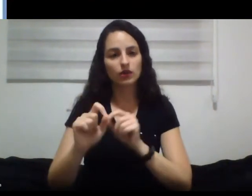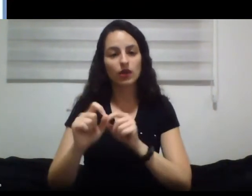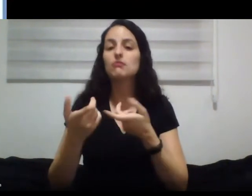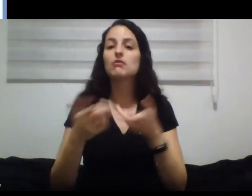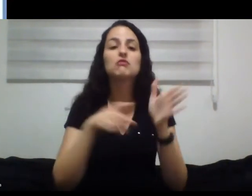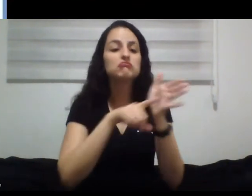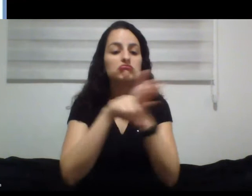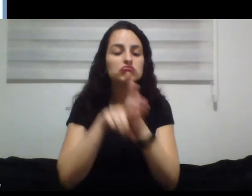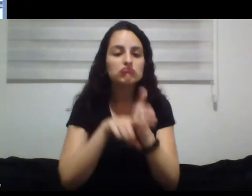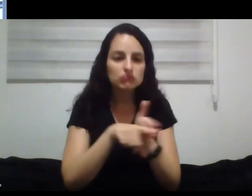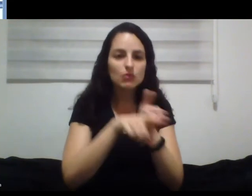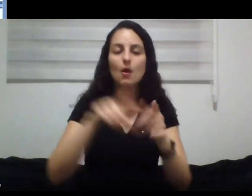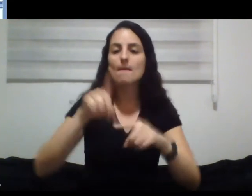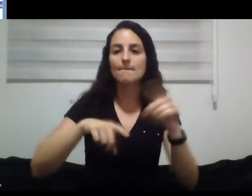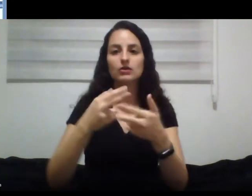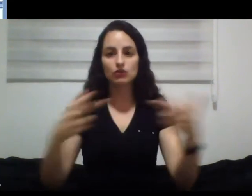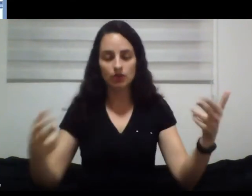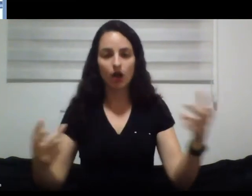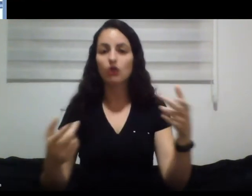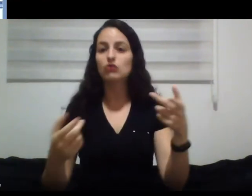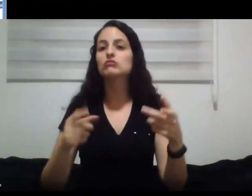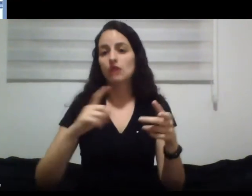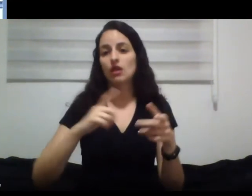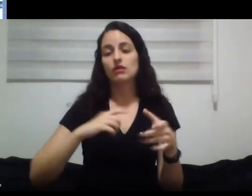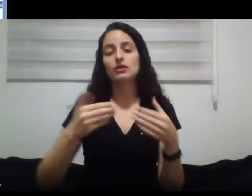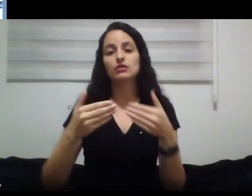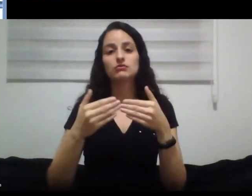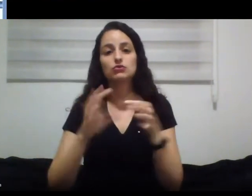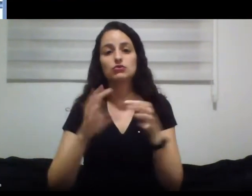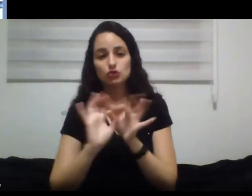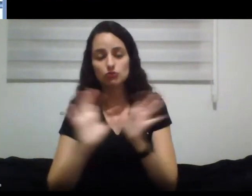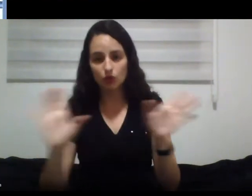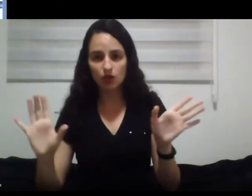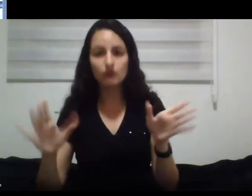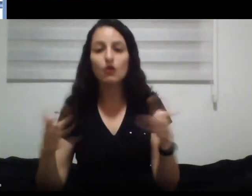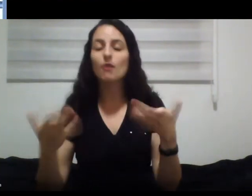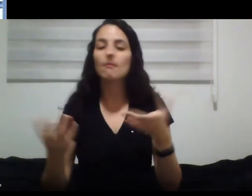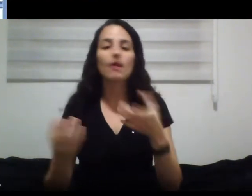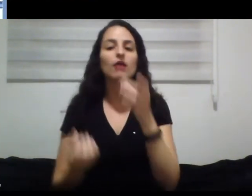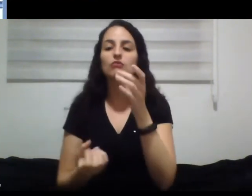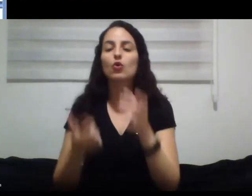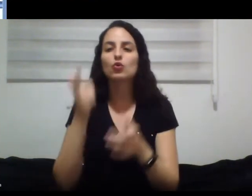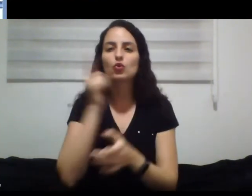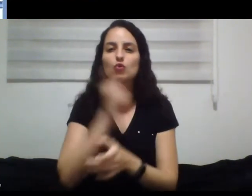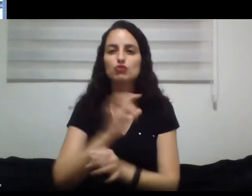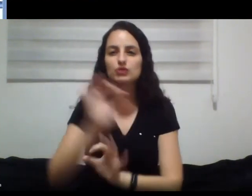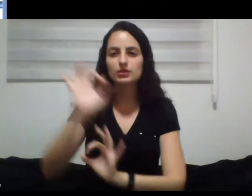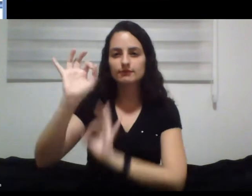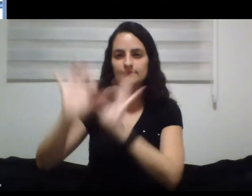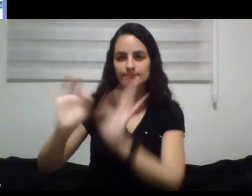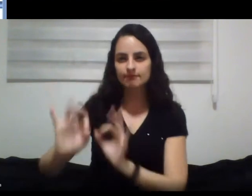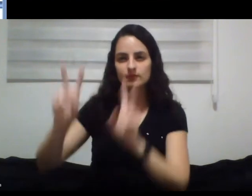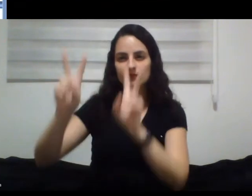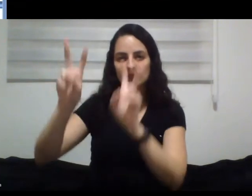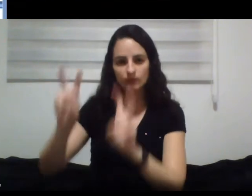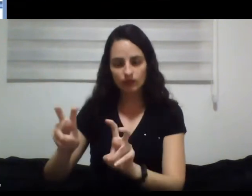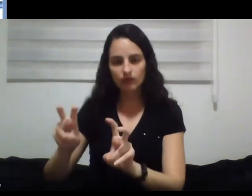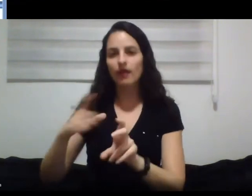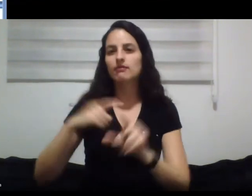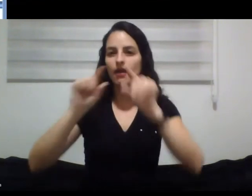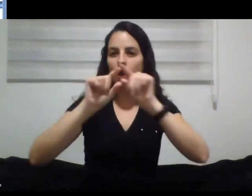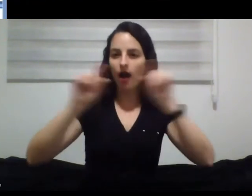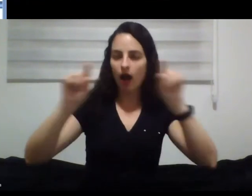assessoria? Docência Online. Aqui, obrigada. Tá bom? Nas orientações, isso aqui está certinho, ó. Docência Online, tem aqui a orientação da